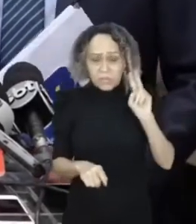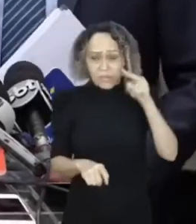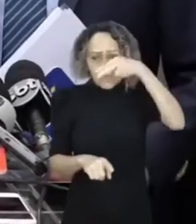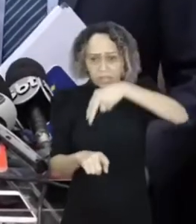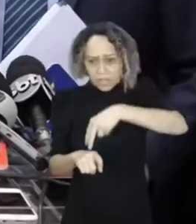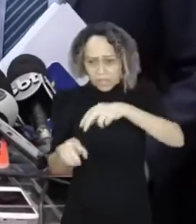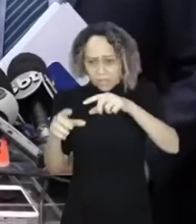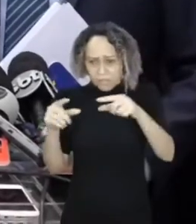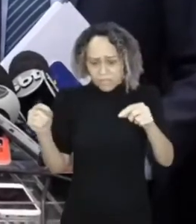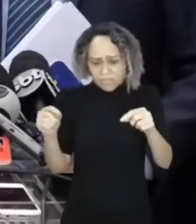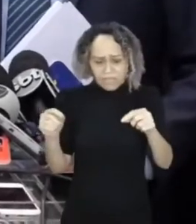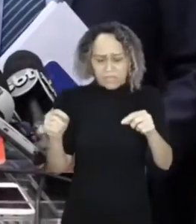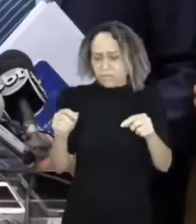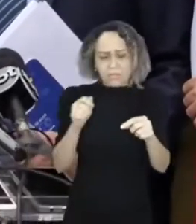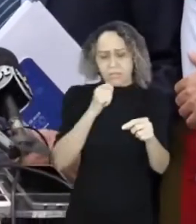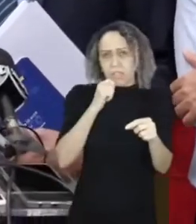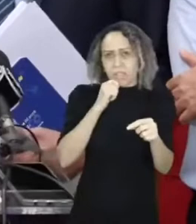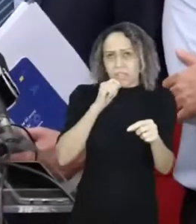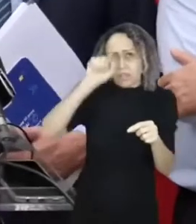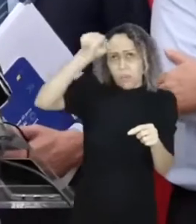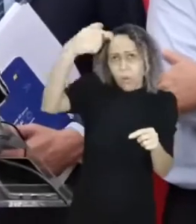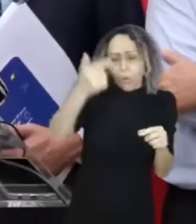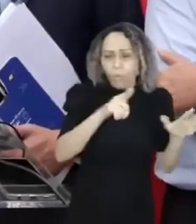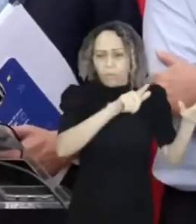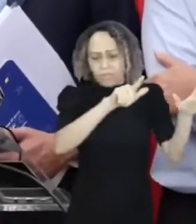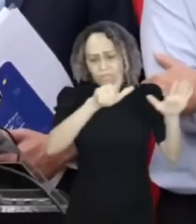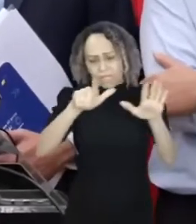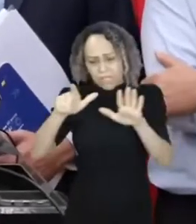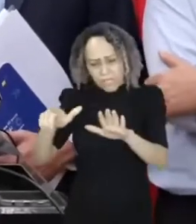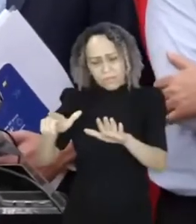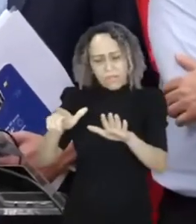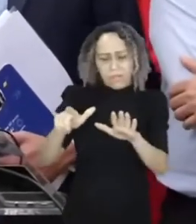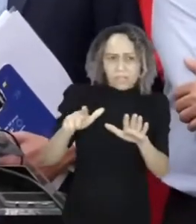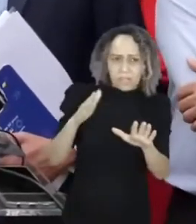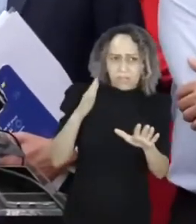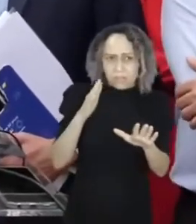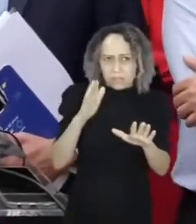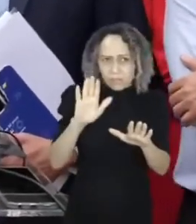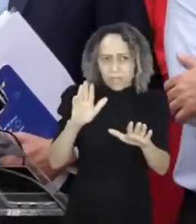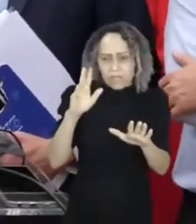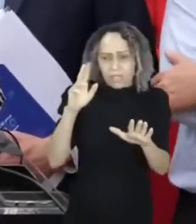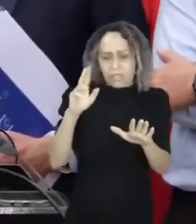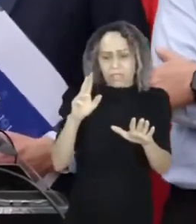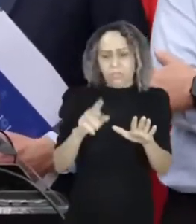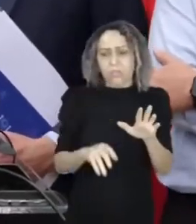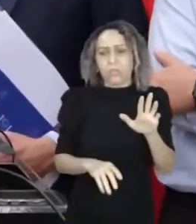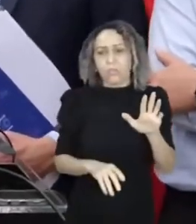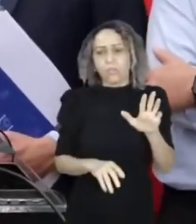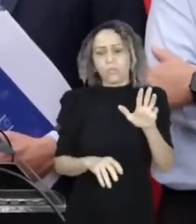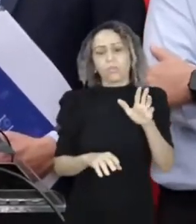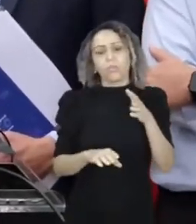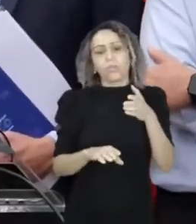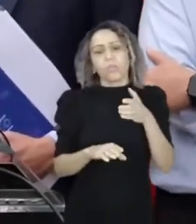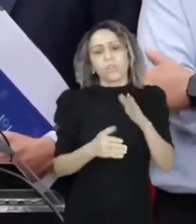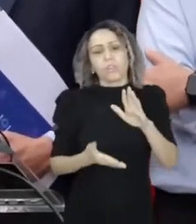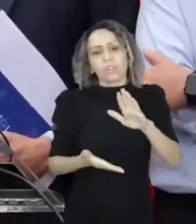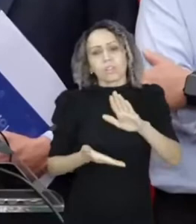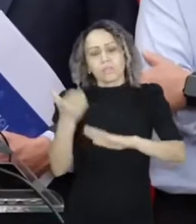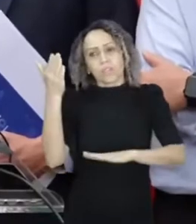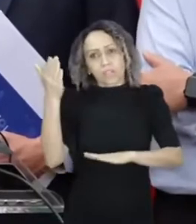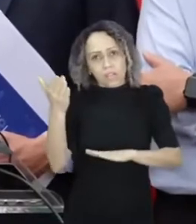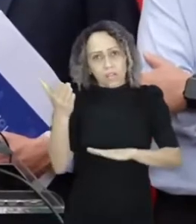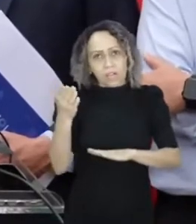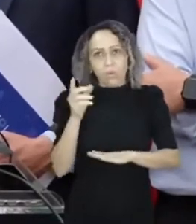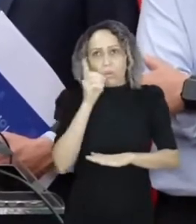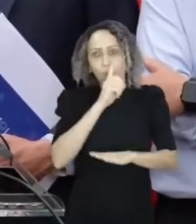discutir a agenda com ele na segunda-feira. Não, não sabemos ainda, porque ele está viajando, ele retorna no domingo e na